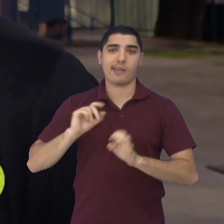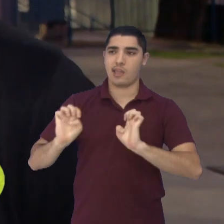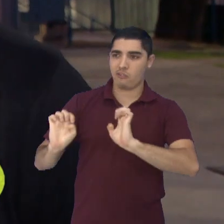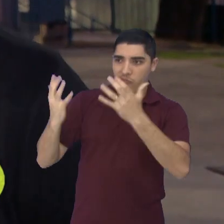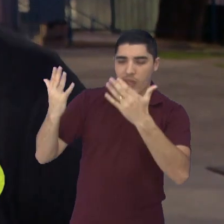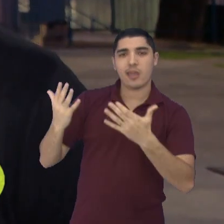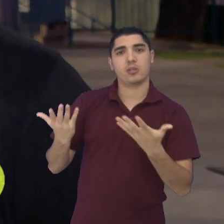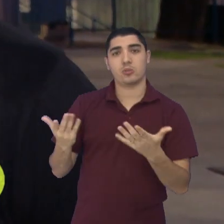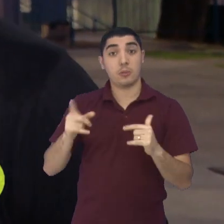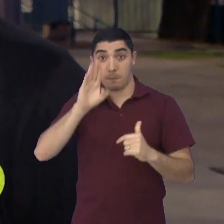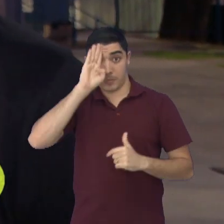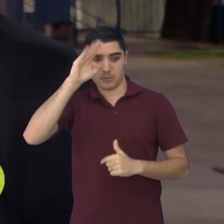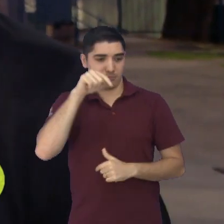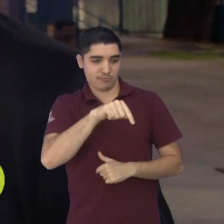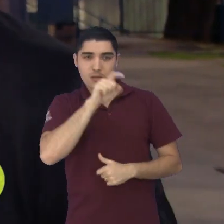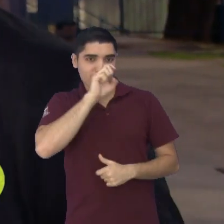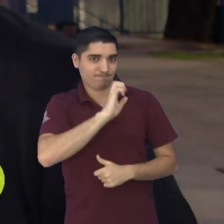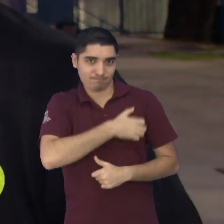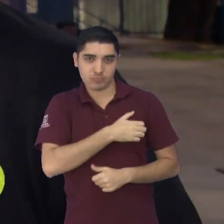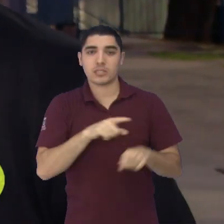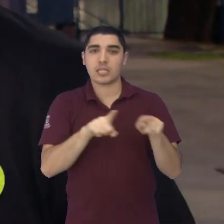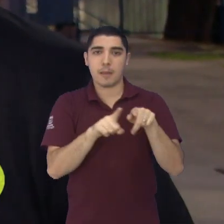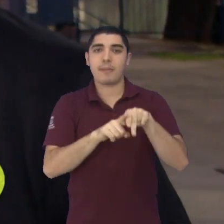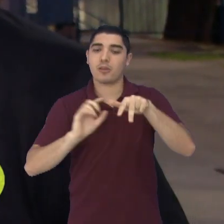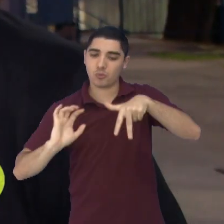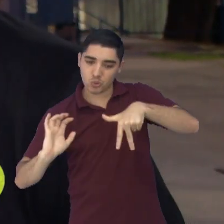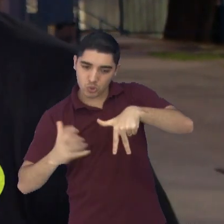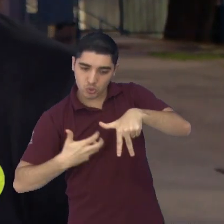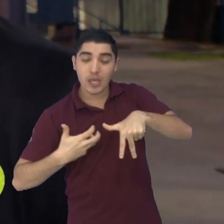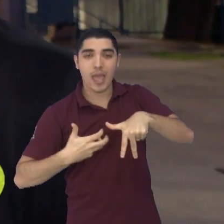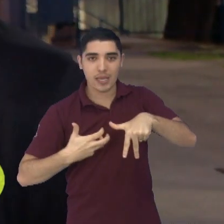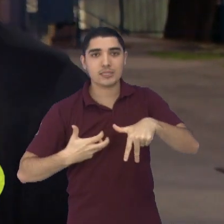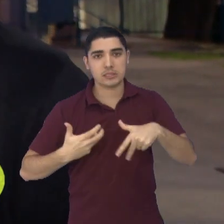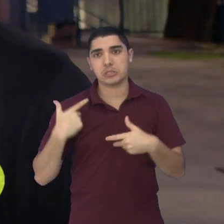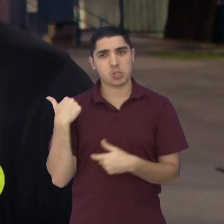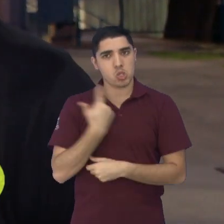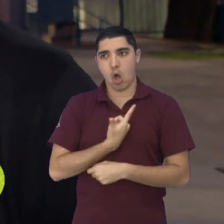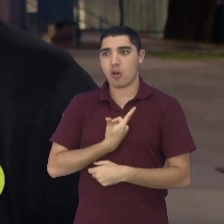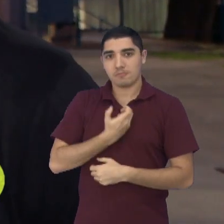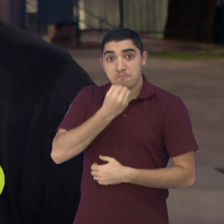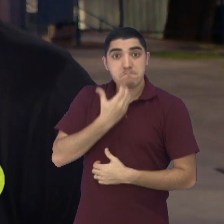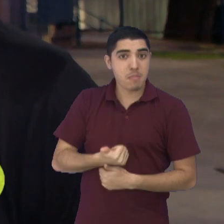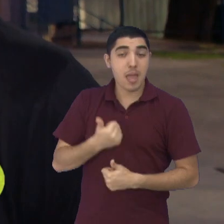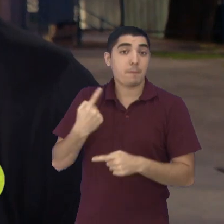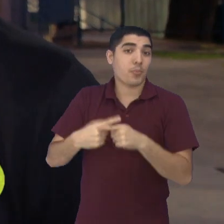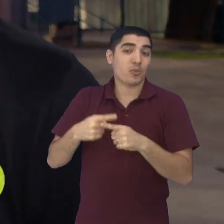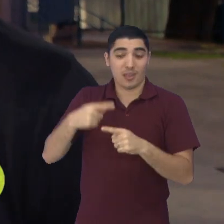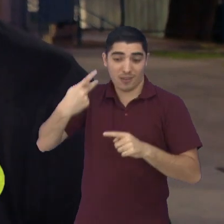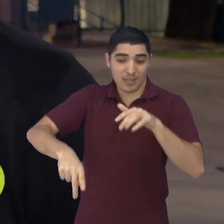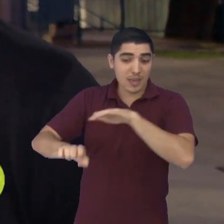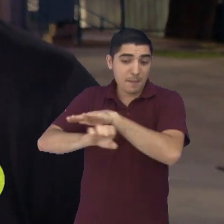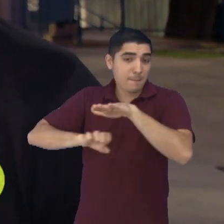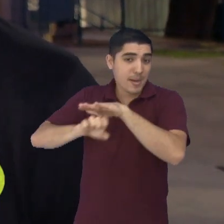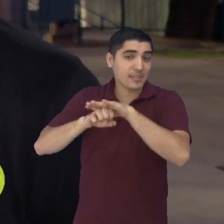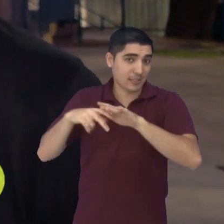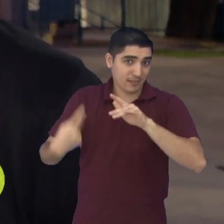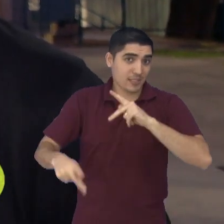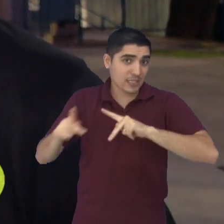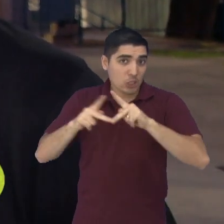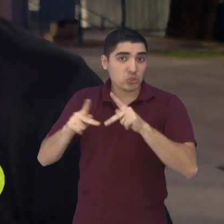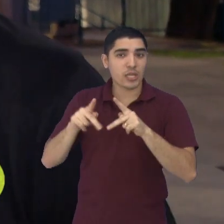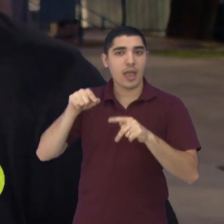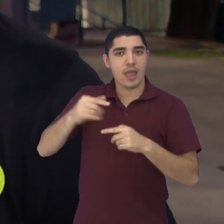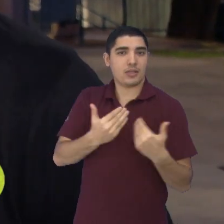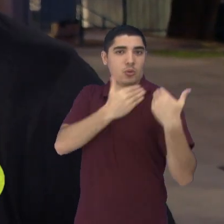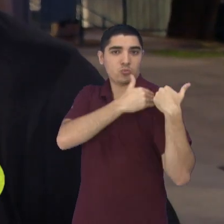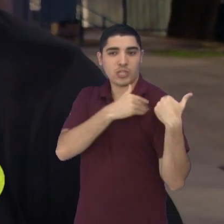clube principalmente, né, para o joseense. Eu acho que ficou bom para todos nós, né? Uma empresa de São José cuidando do estádio, que cuida do time